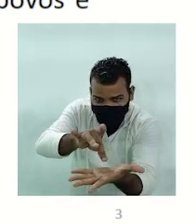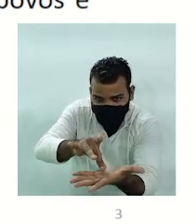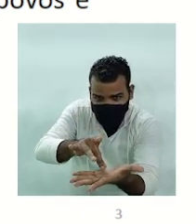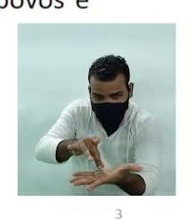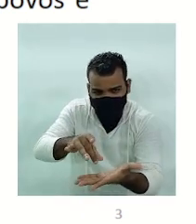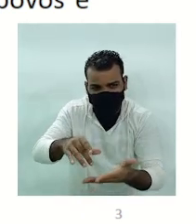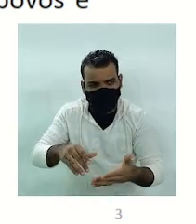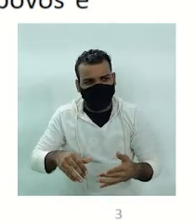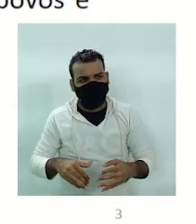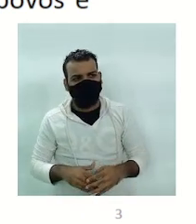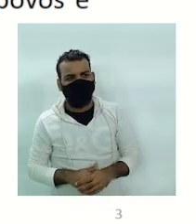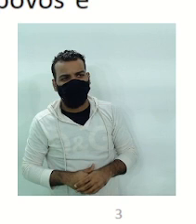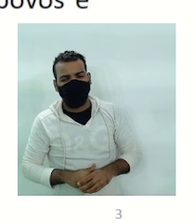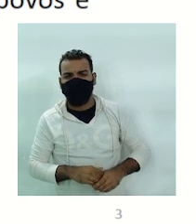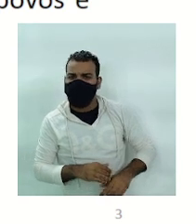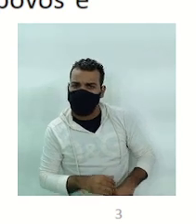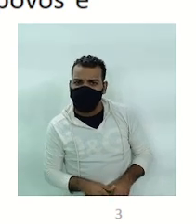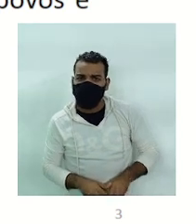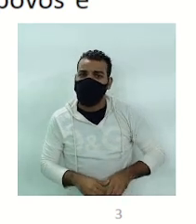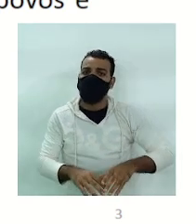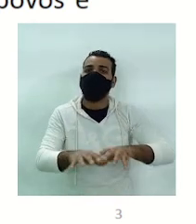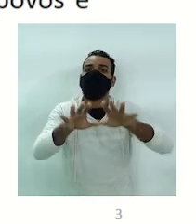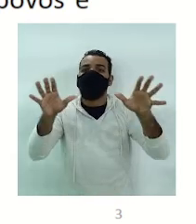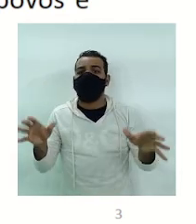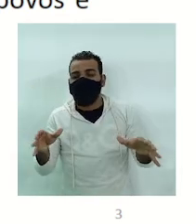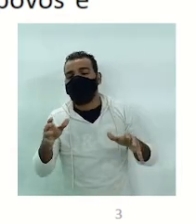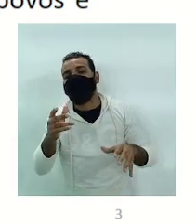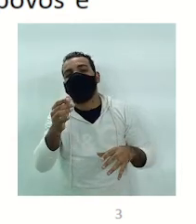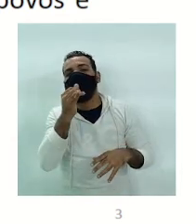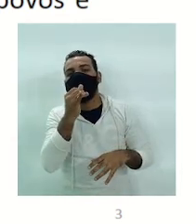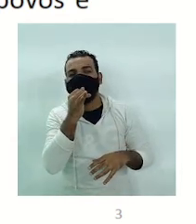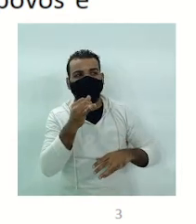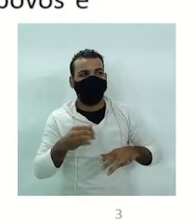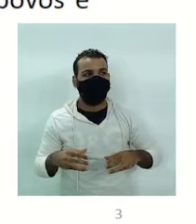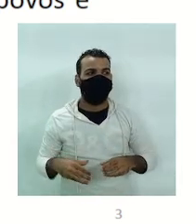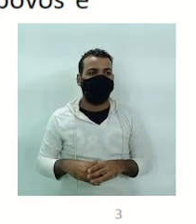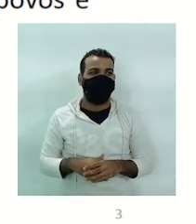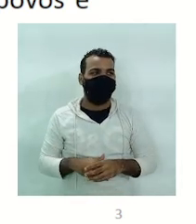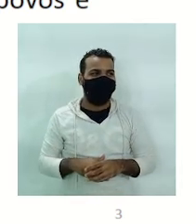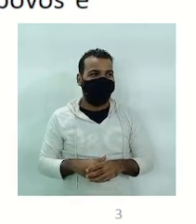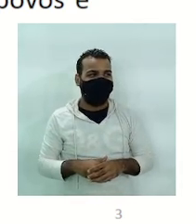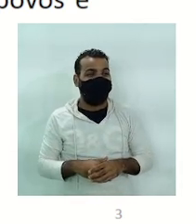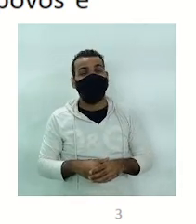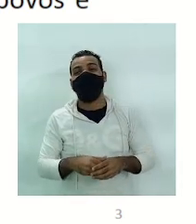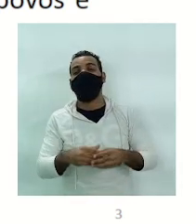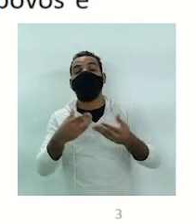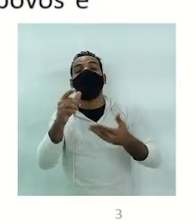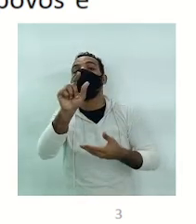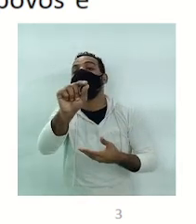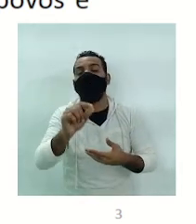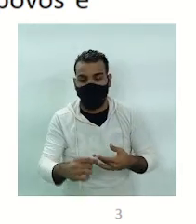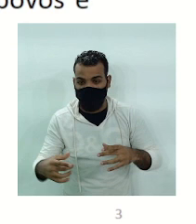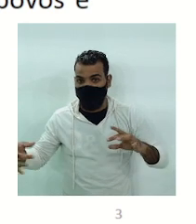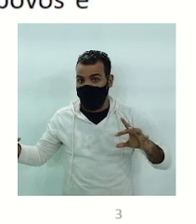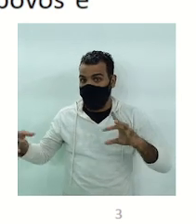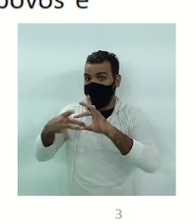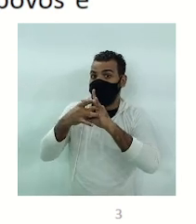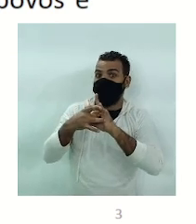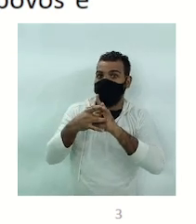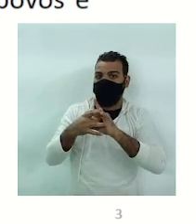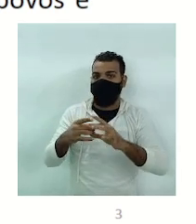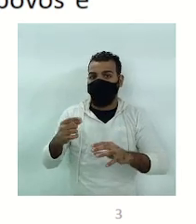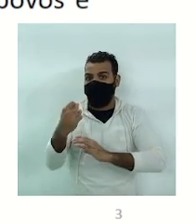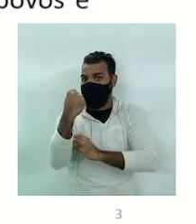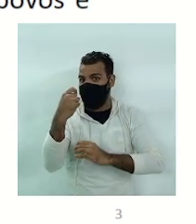de objetos que ocorreu. Foram alianças que faziam parte do projeto